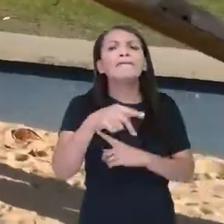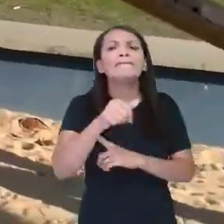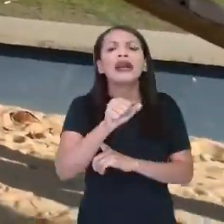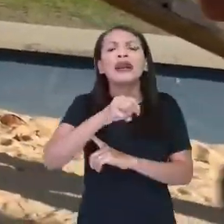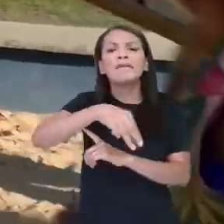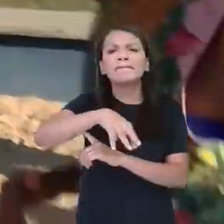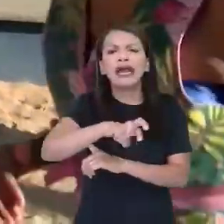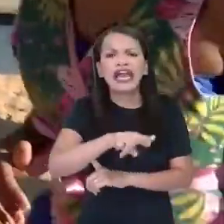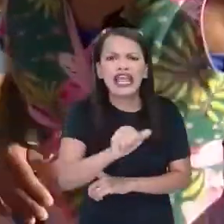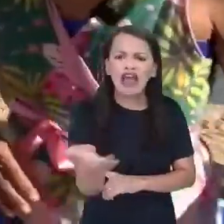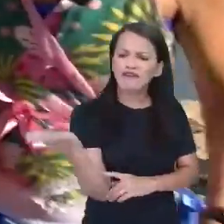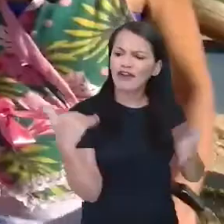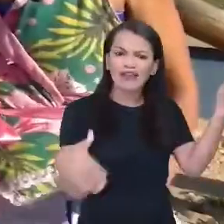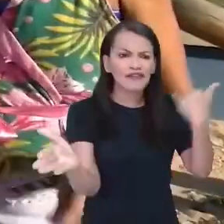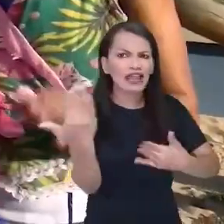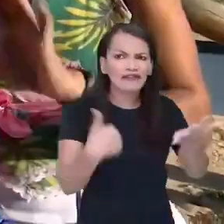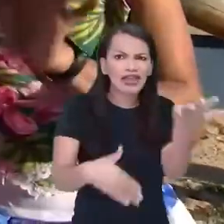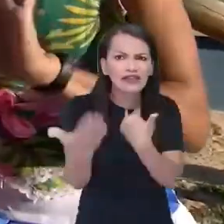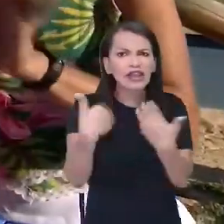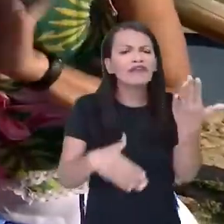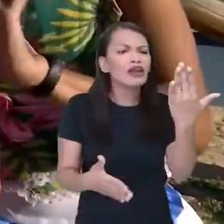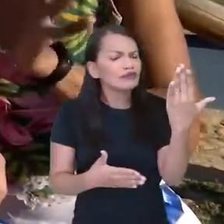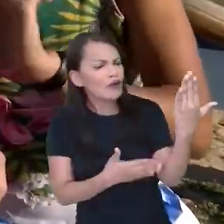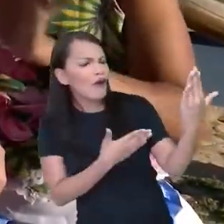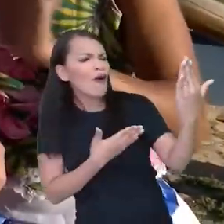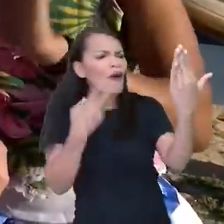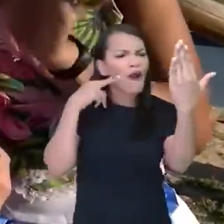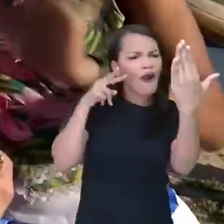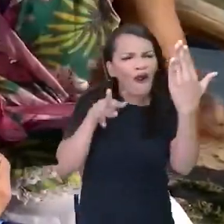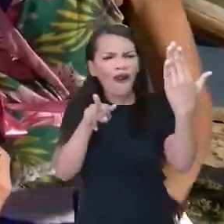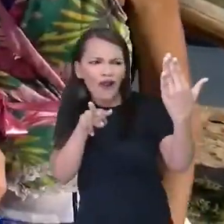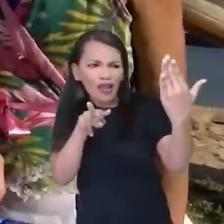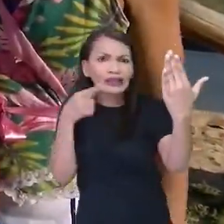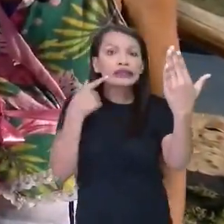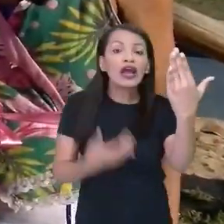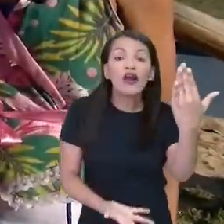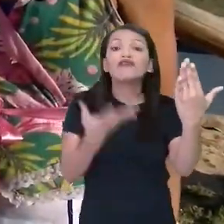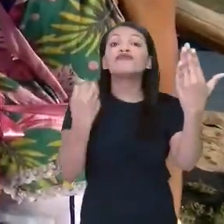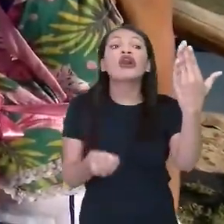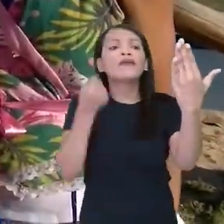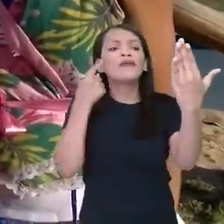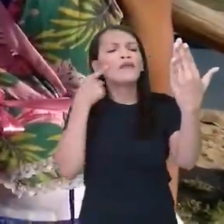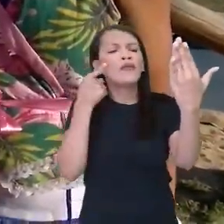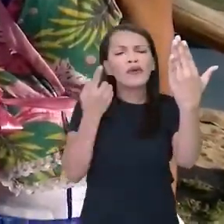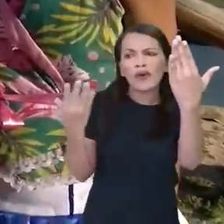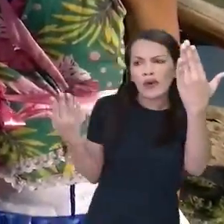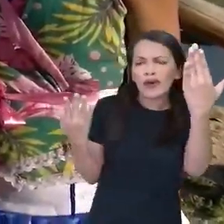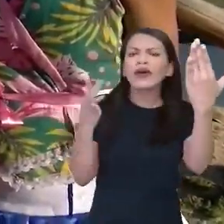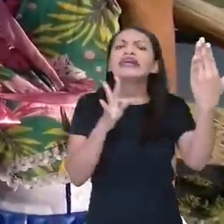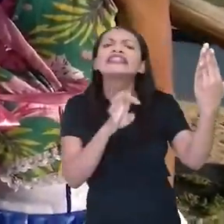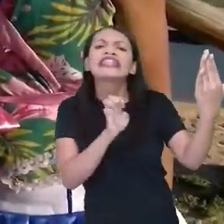olha a gente aqui olha e a gente vai apresentar você